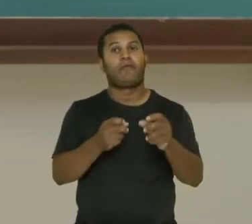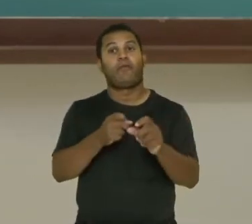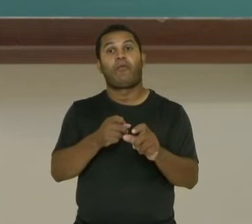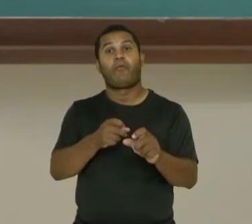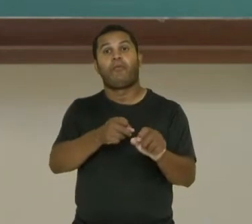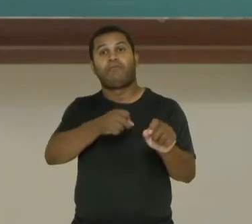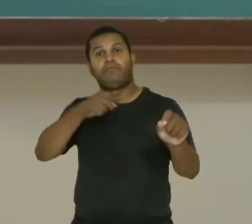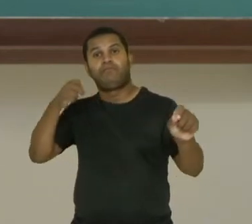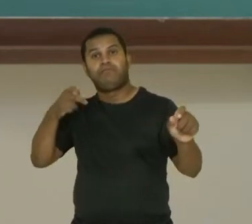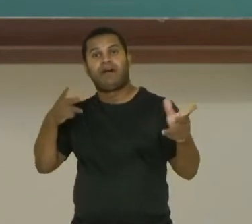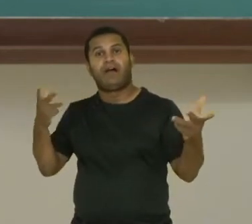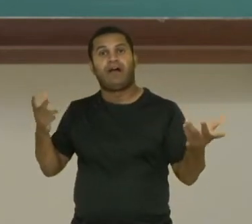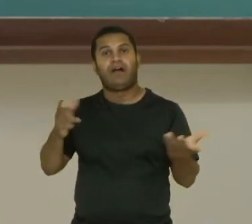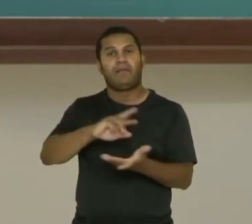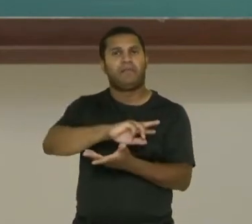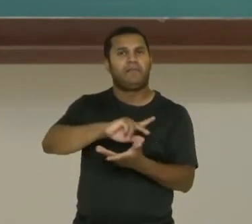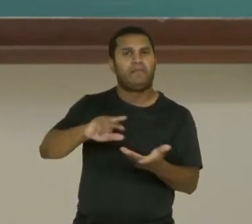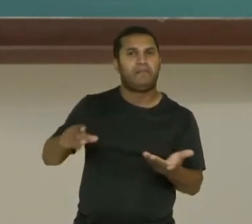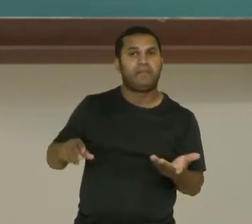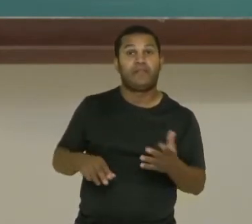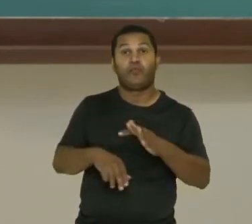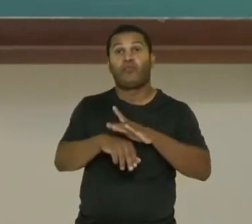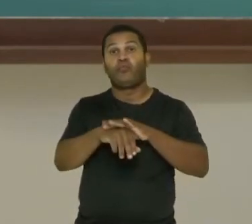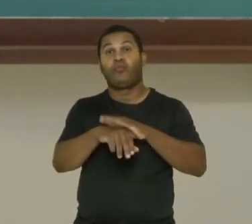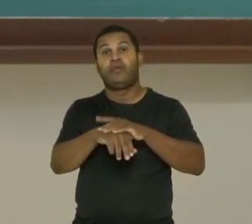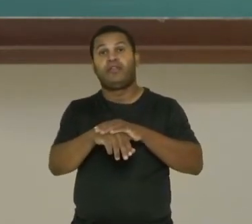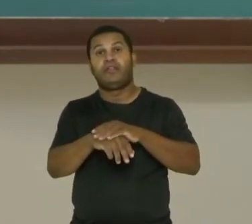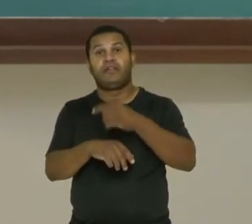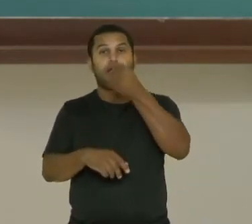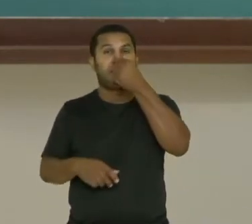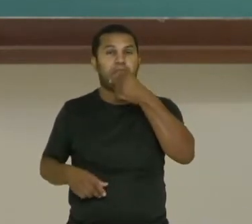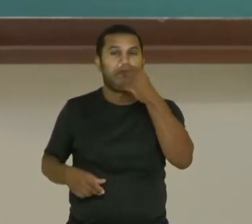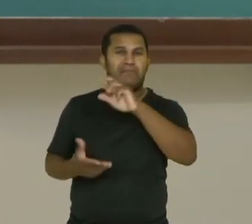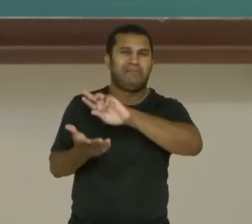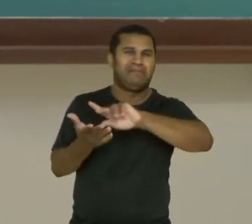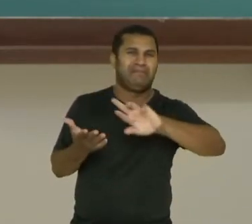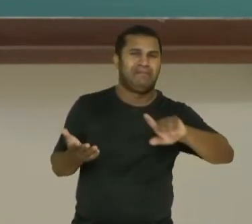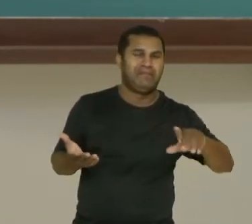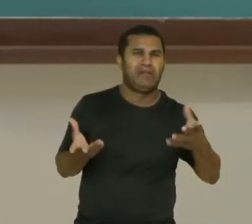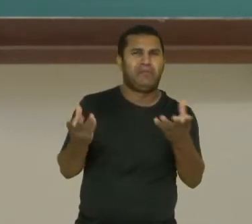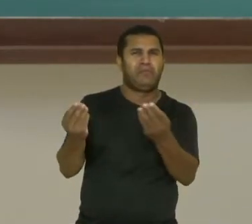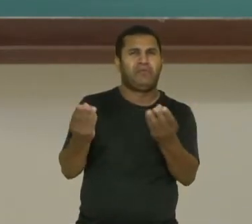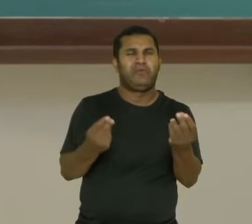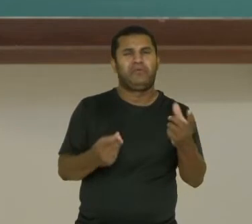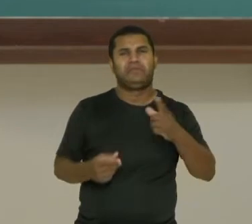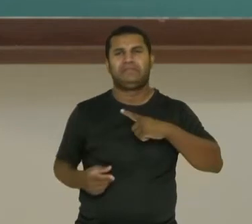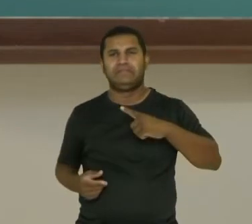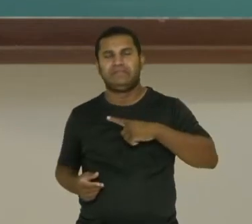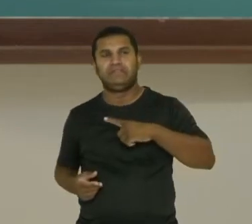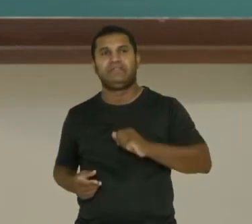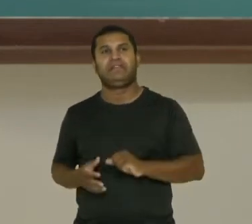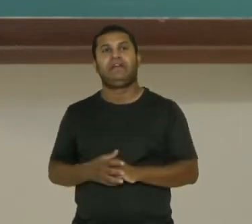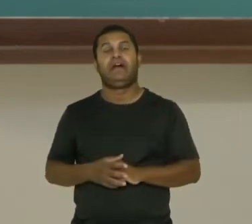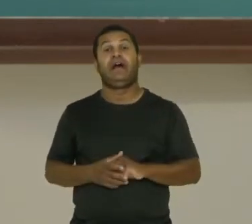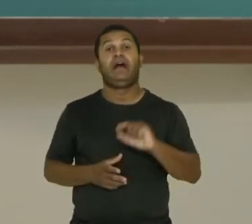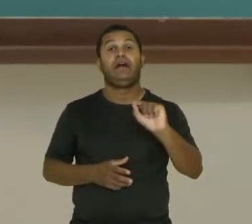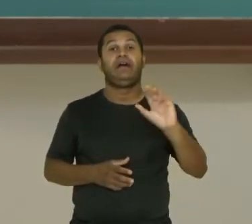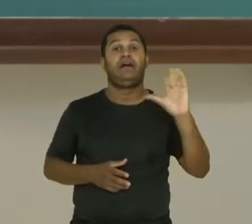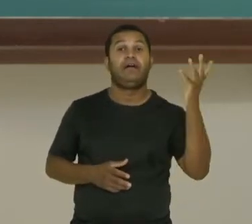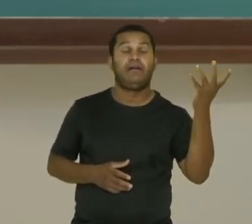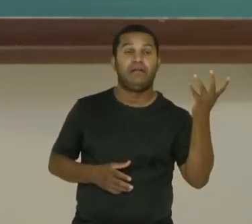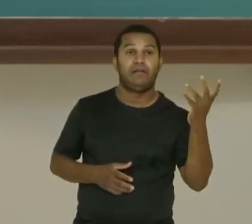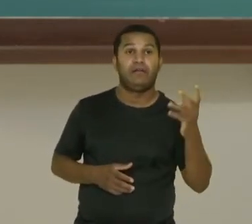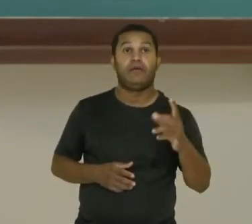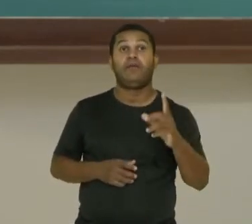a imunidade baixa, então não tinha resistência com relação às doenças e iam morrendo, o que ia também desestruturando, né, uma possível